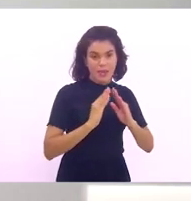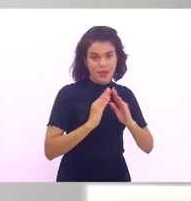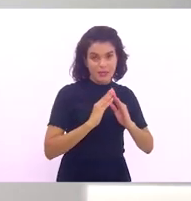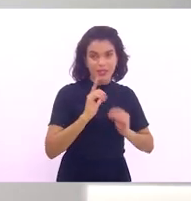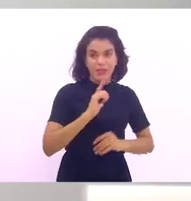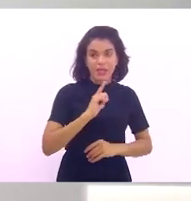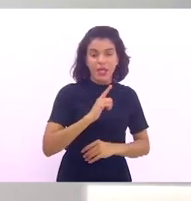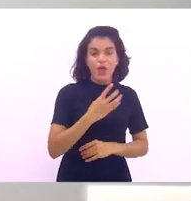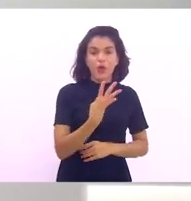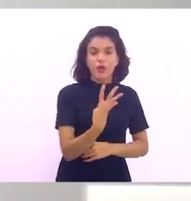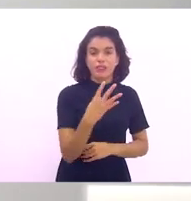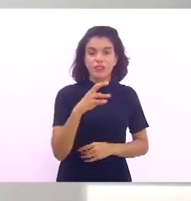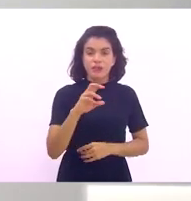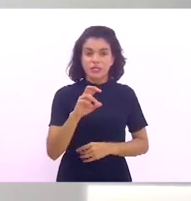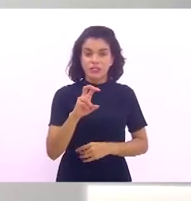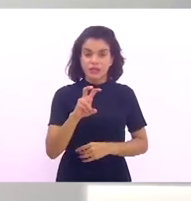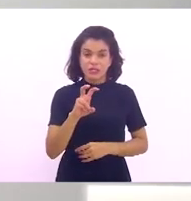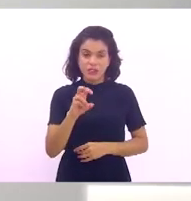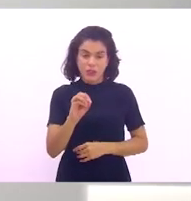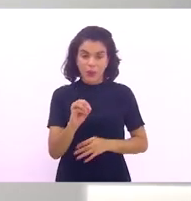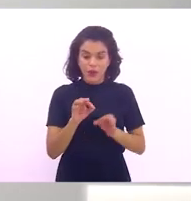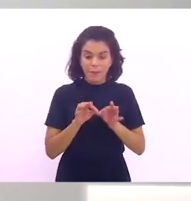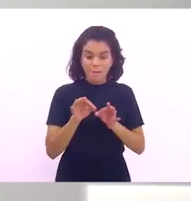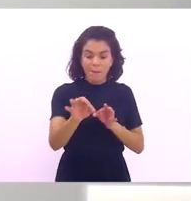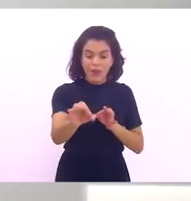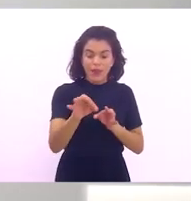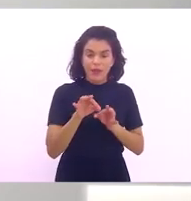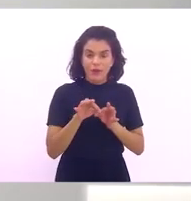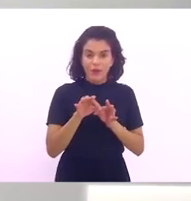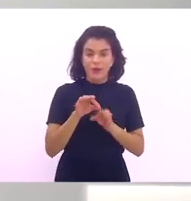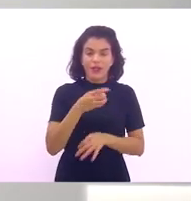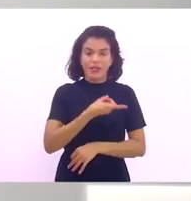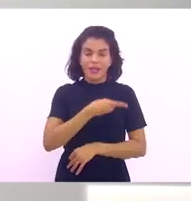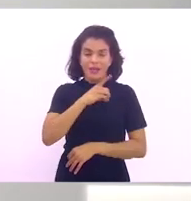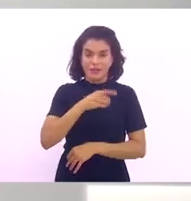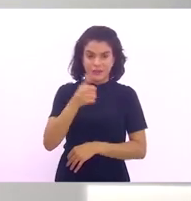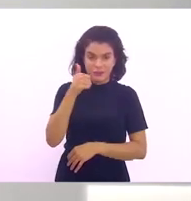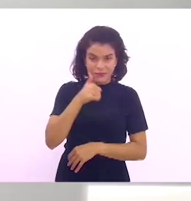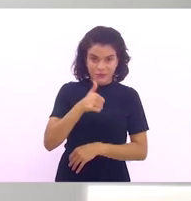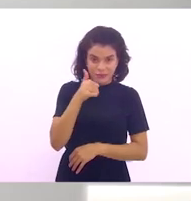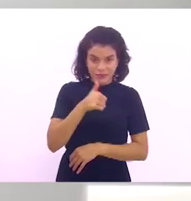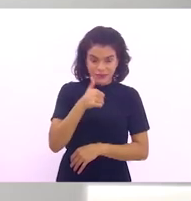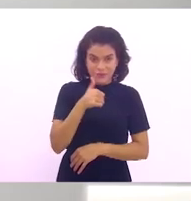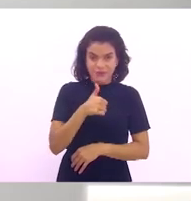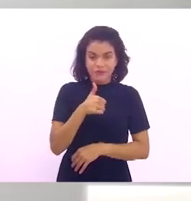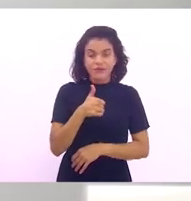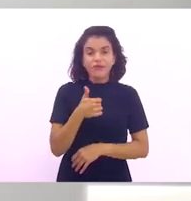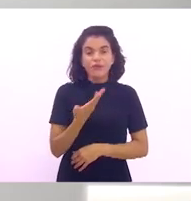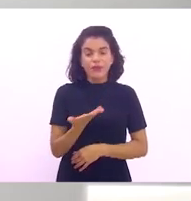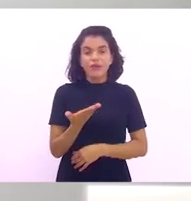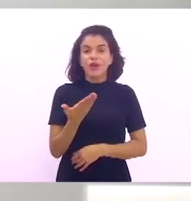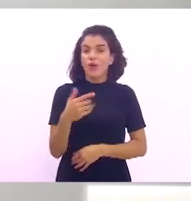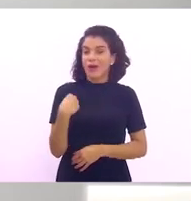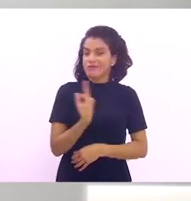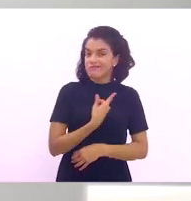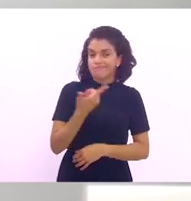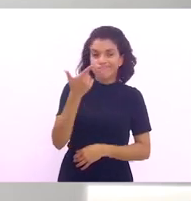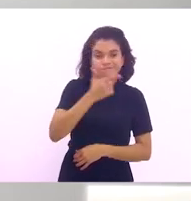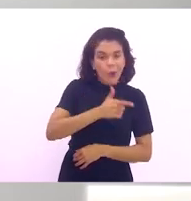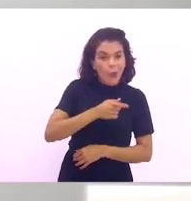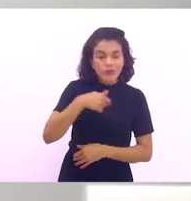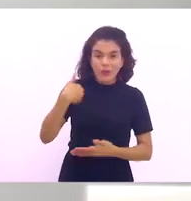450 metros de distância da Dean do centro do Rio de Janeiro e no entanto a gente ainda não conseguiu